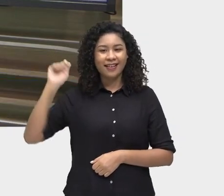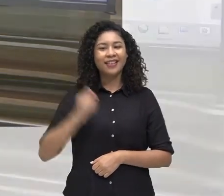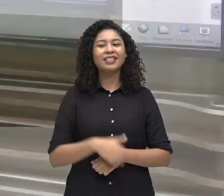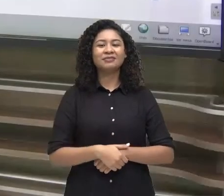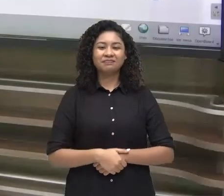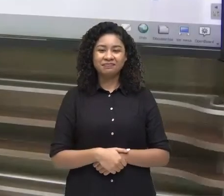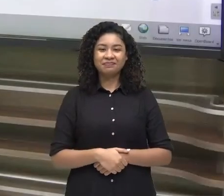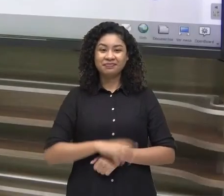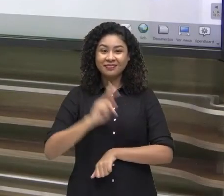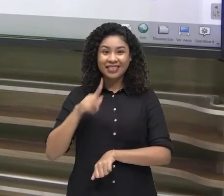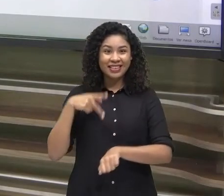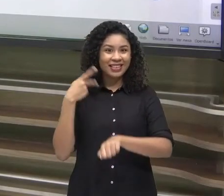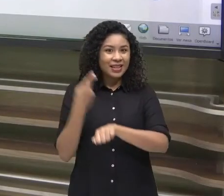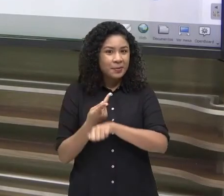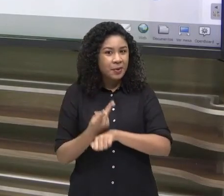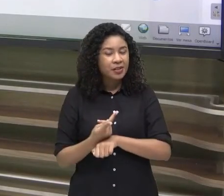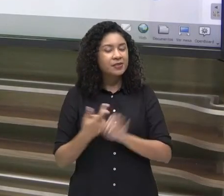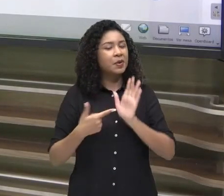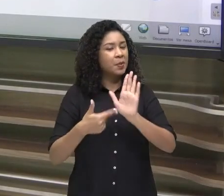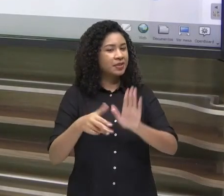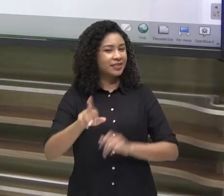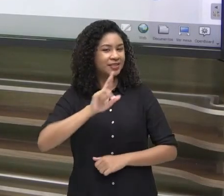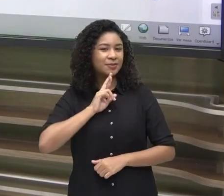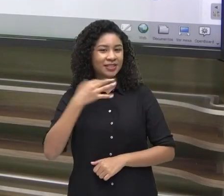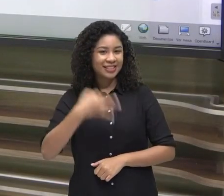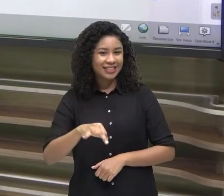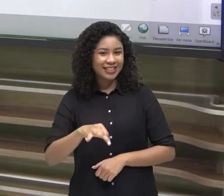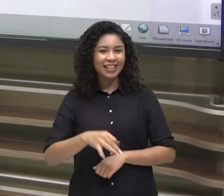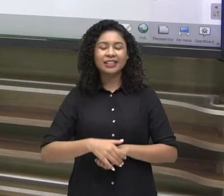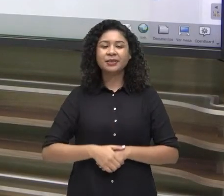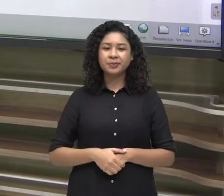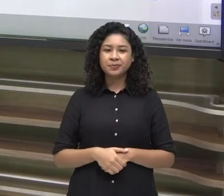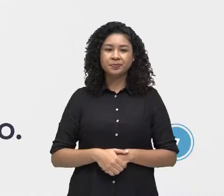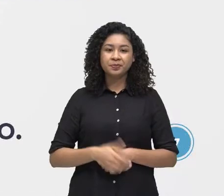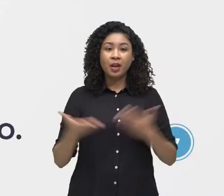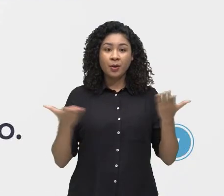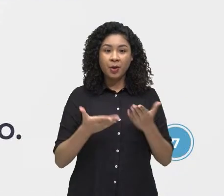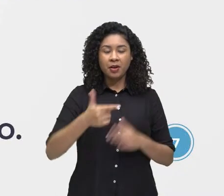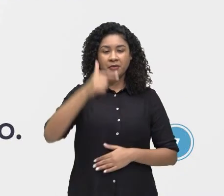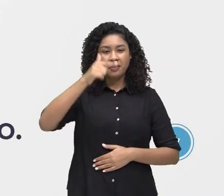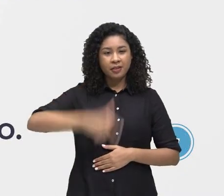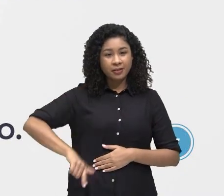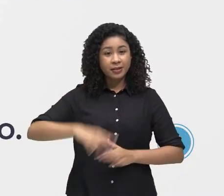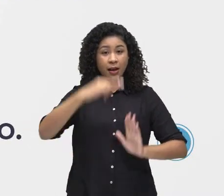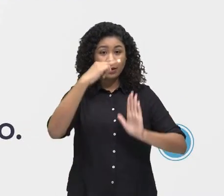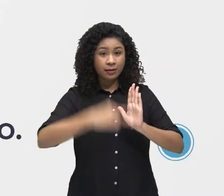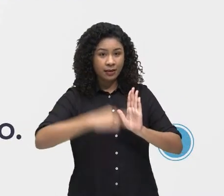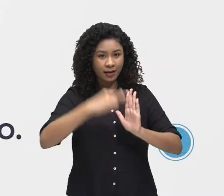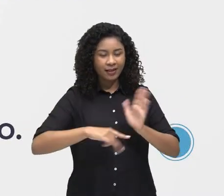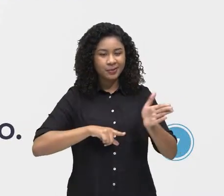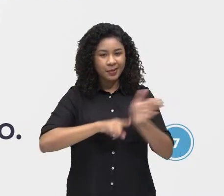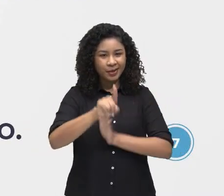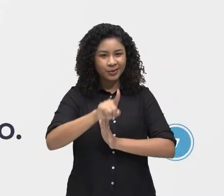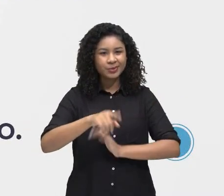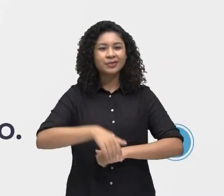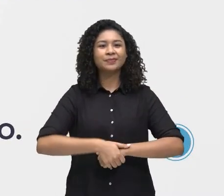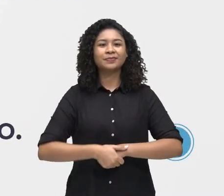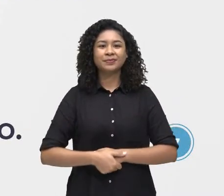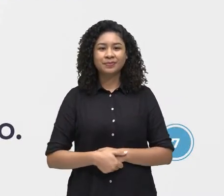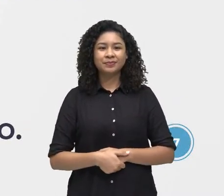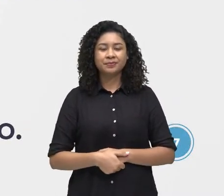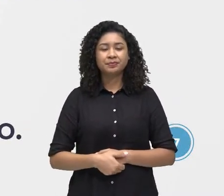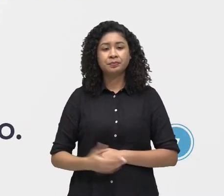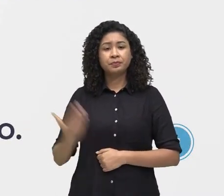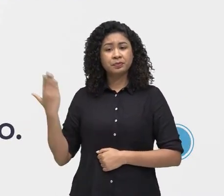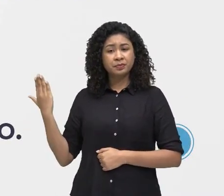daqui a pouco a gente confere. Vamos dar uma olhada aí na nossa questão de número 3. Na nossa questão de número 3, a gente está